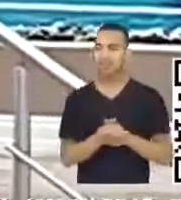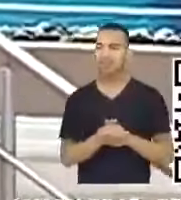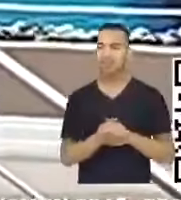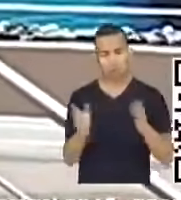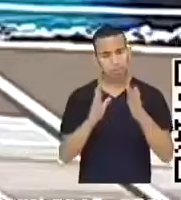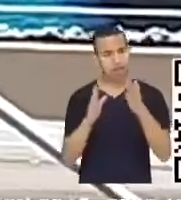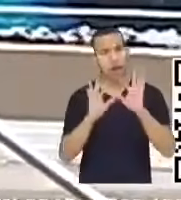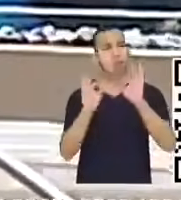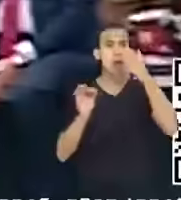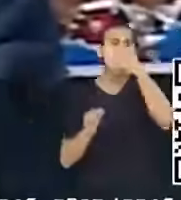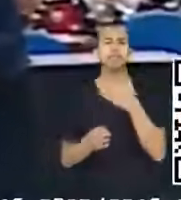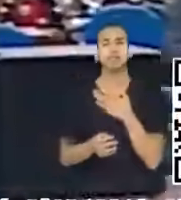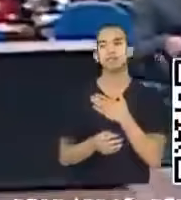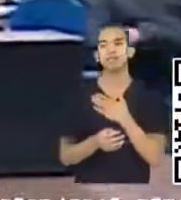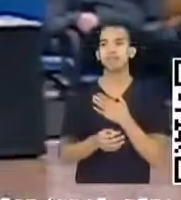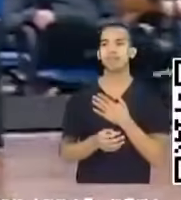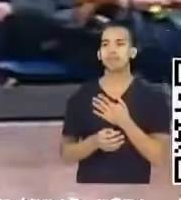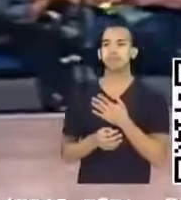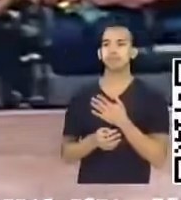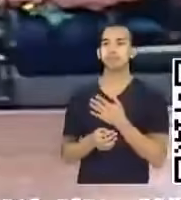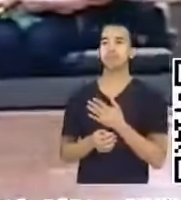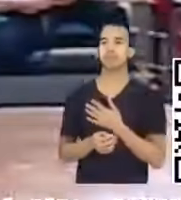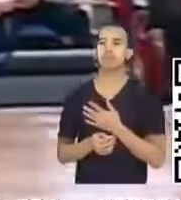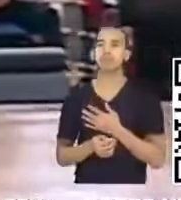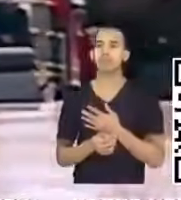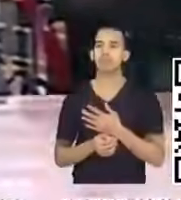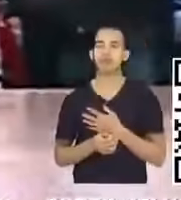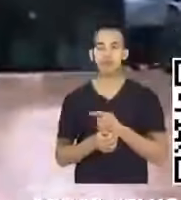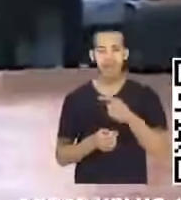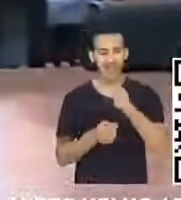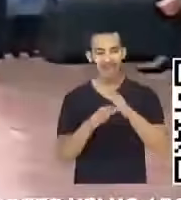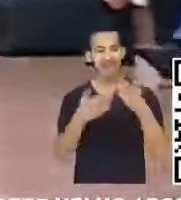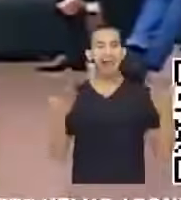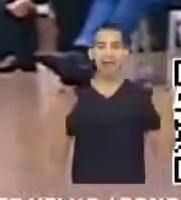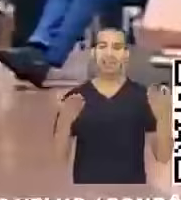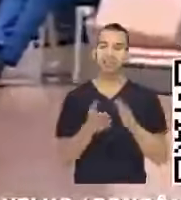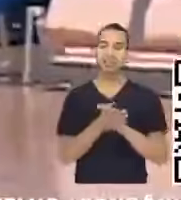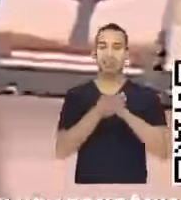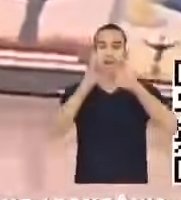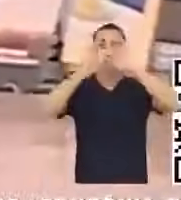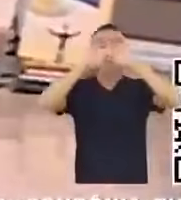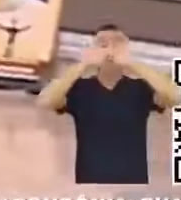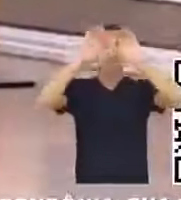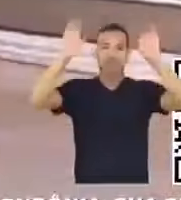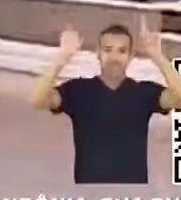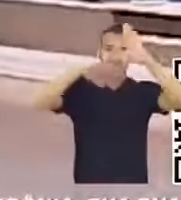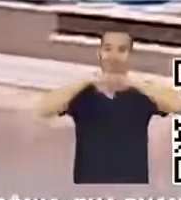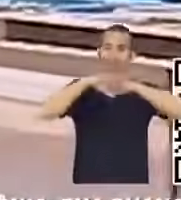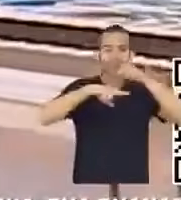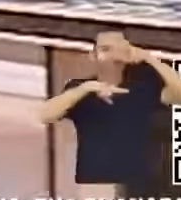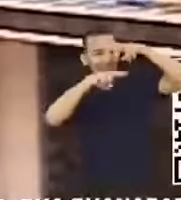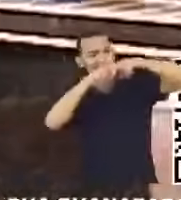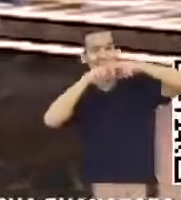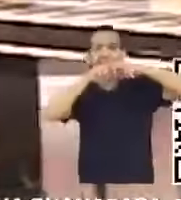que ela vai suficiente para mim mas eu não você tá isso é grande mais o céu quando Deus ele